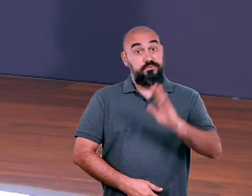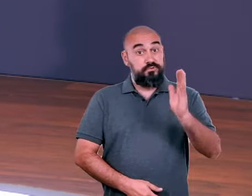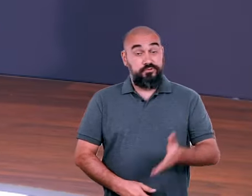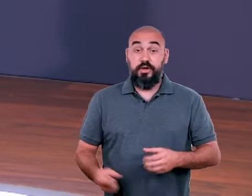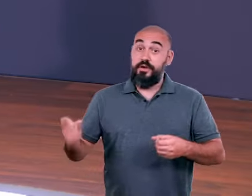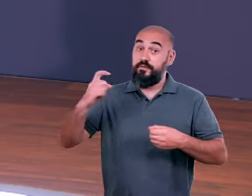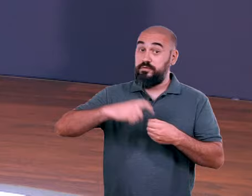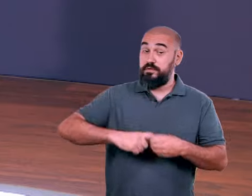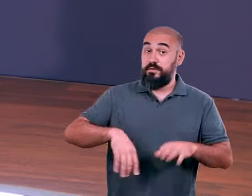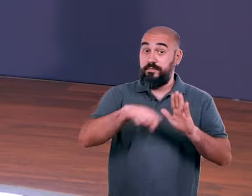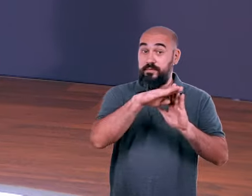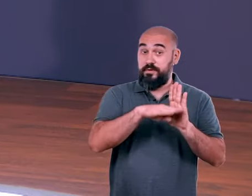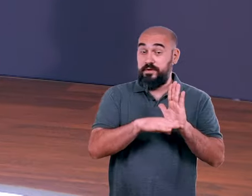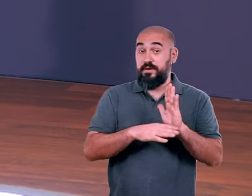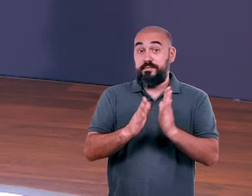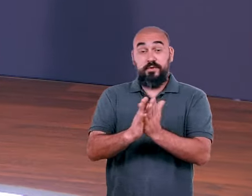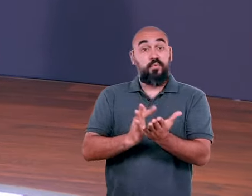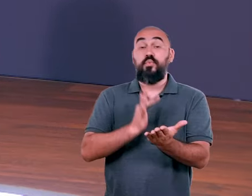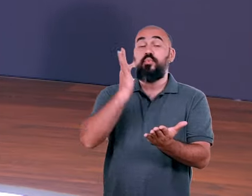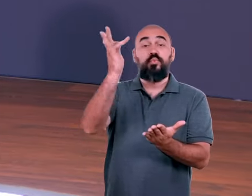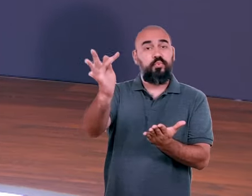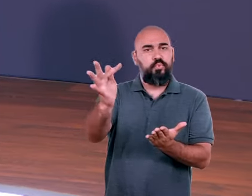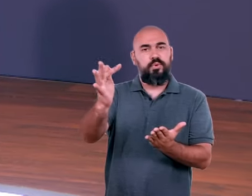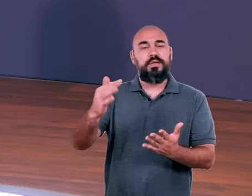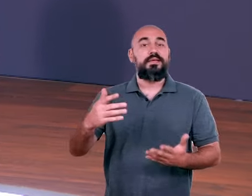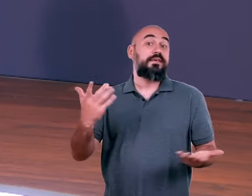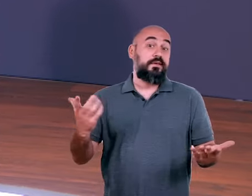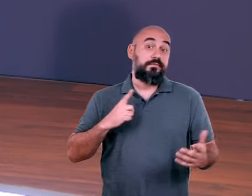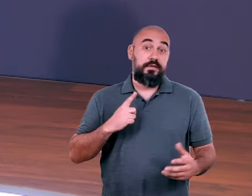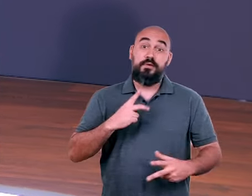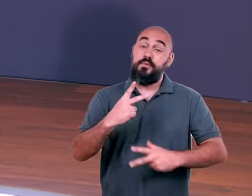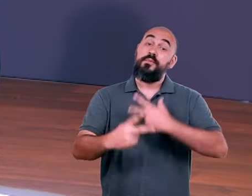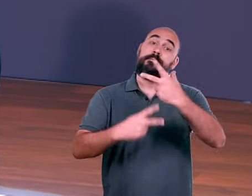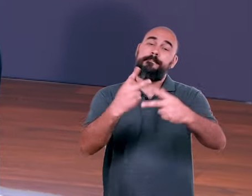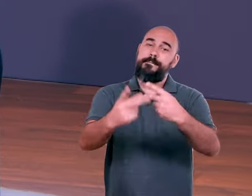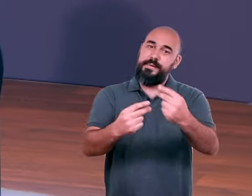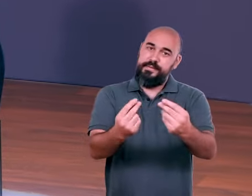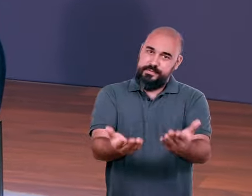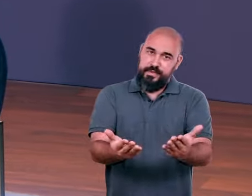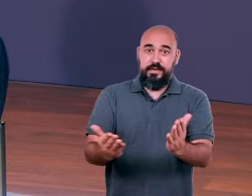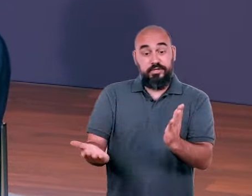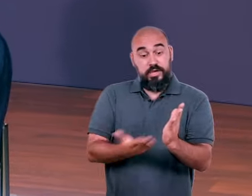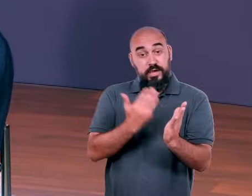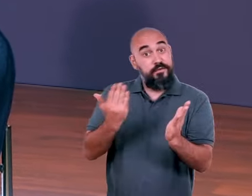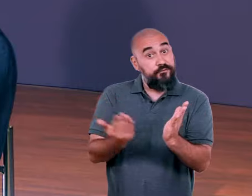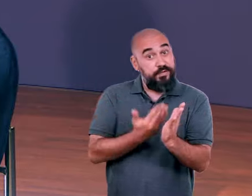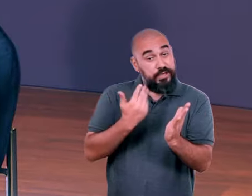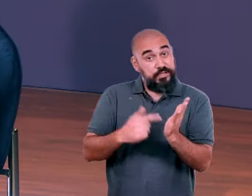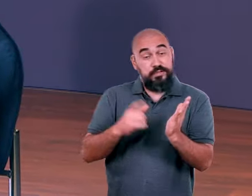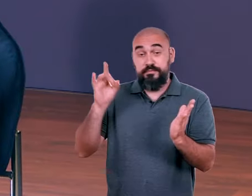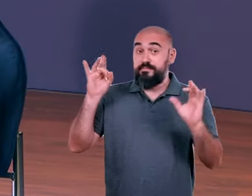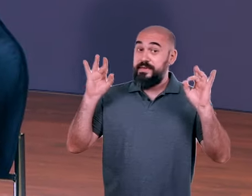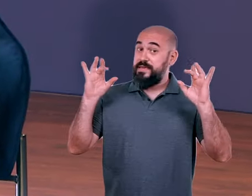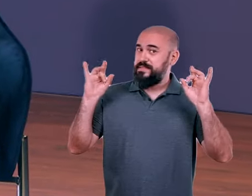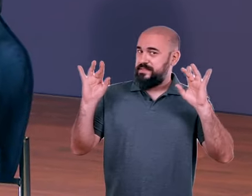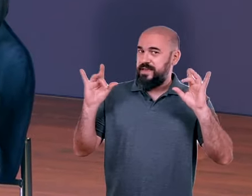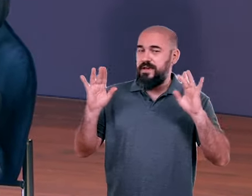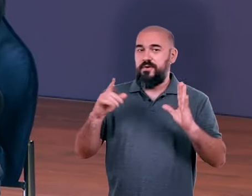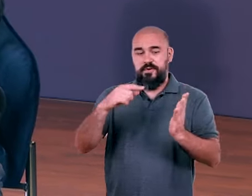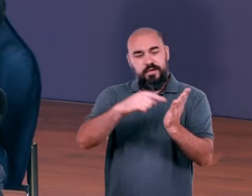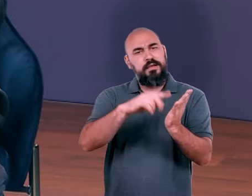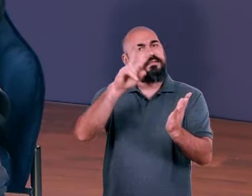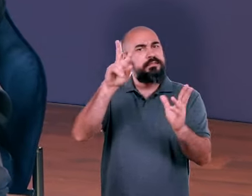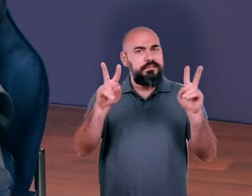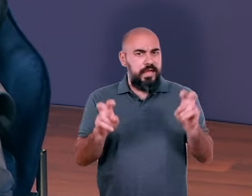Já estamos de volta com o programa A Arena do Futuro e eu tenho aqui nas minhas mãos uma revista muito especial que é